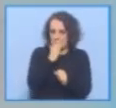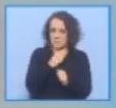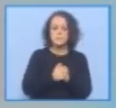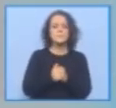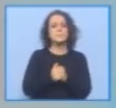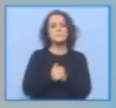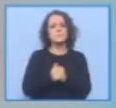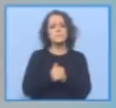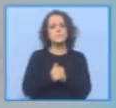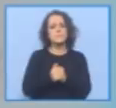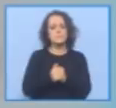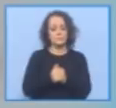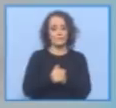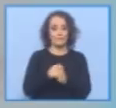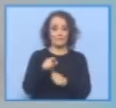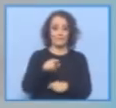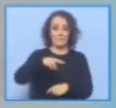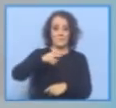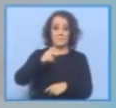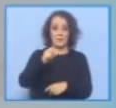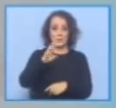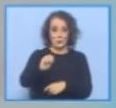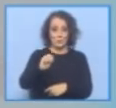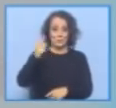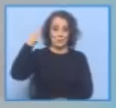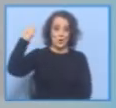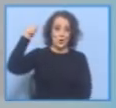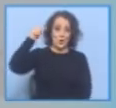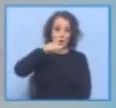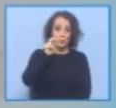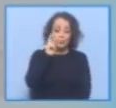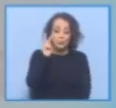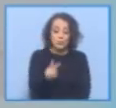mas os magos, quando chegam então junto do menino,